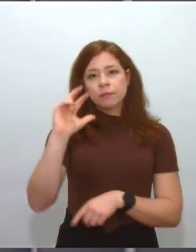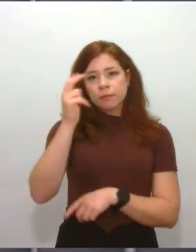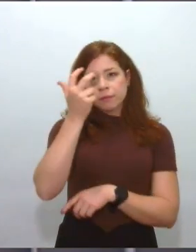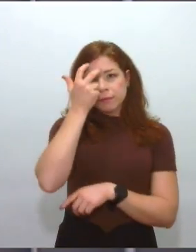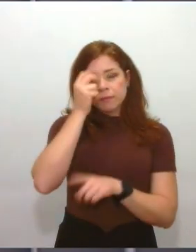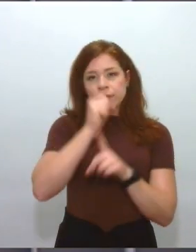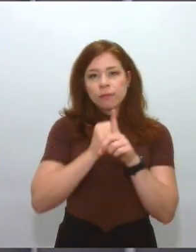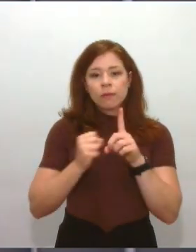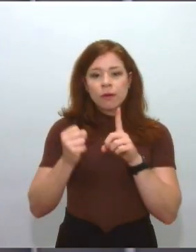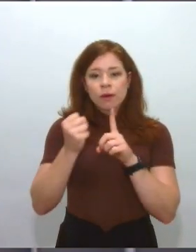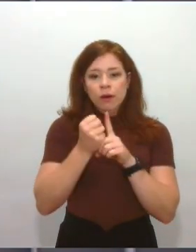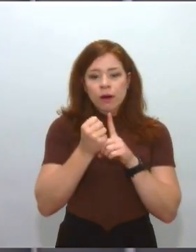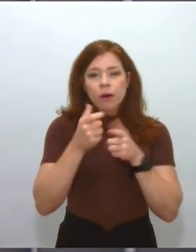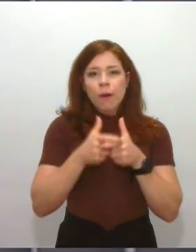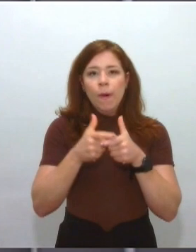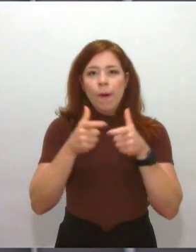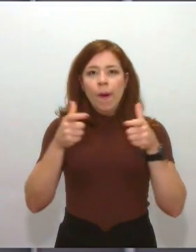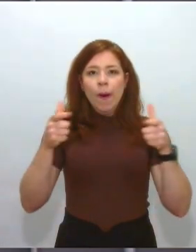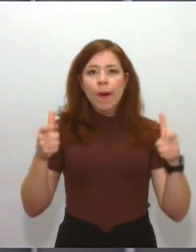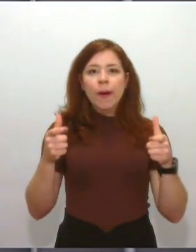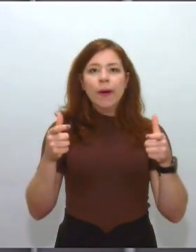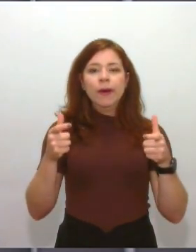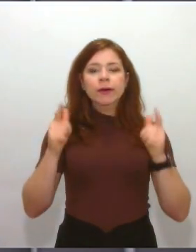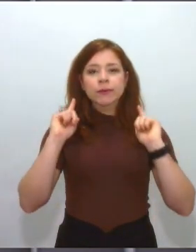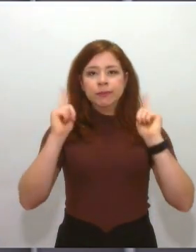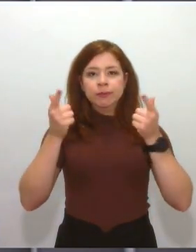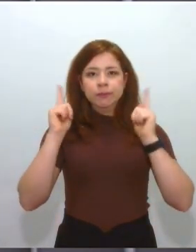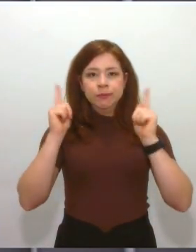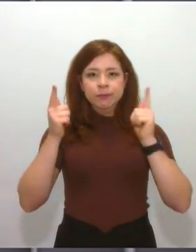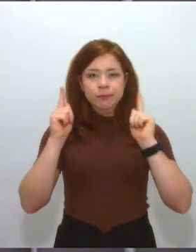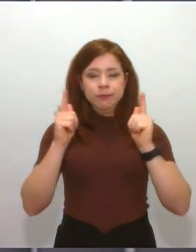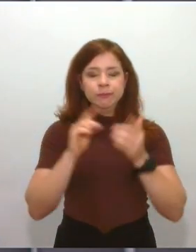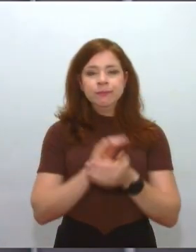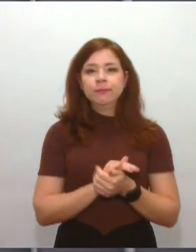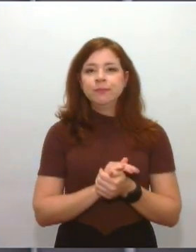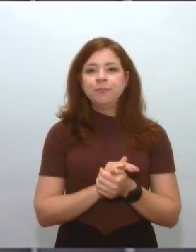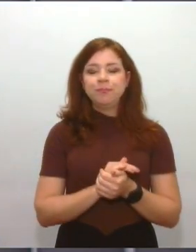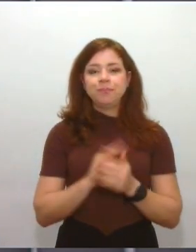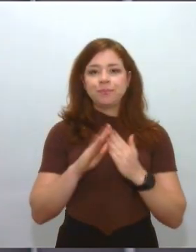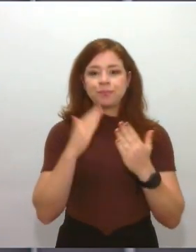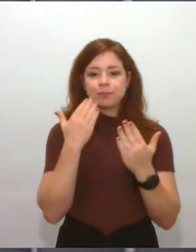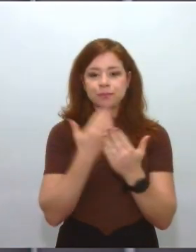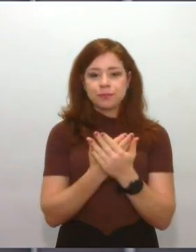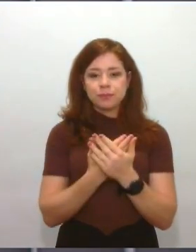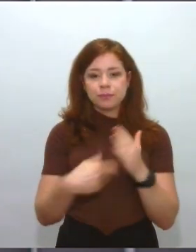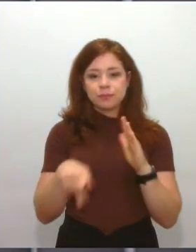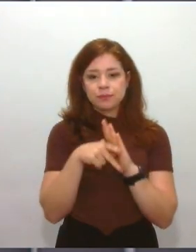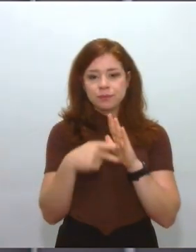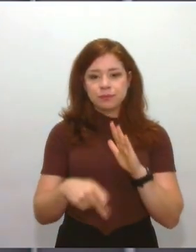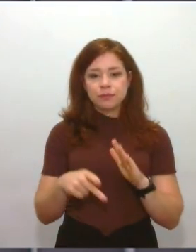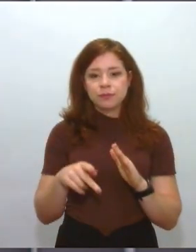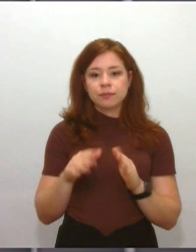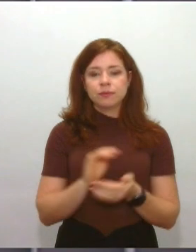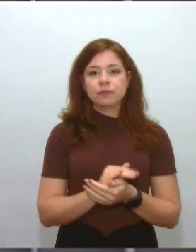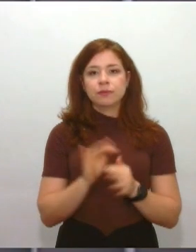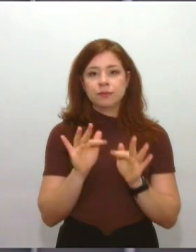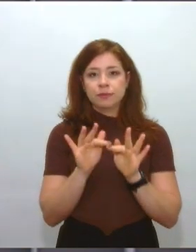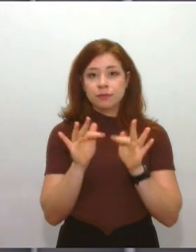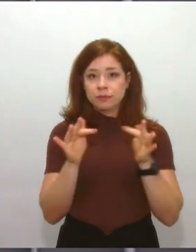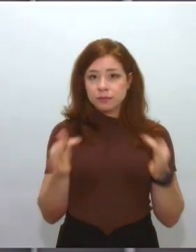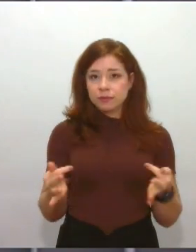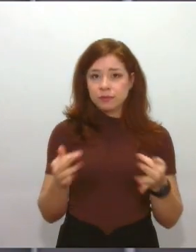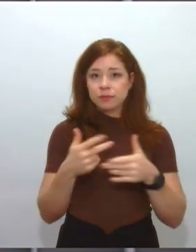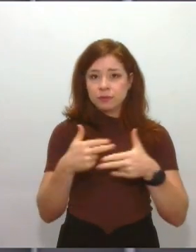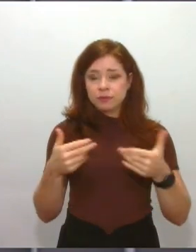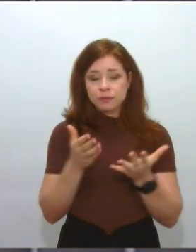da maior fanfarra cívica escolar do estado, a fanfarra Simples Polivalente, do Centro